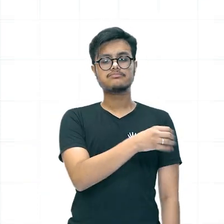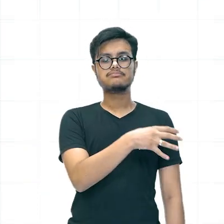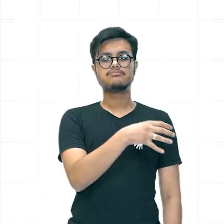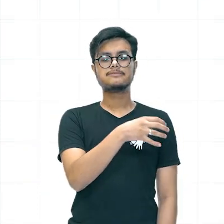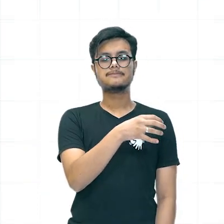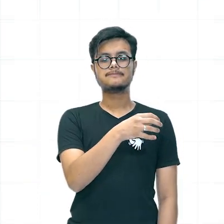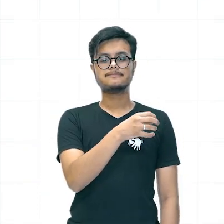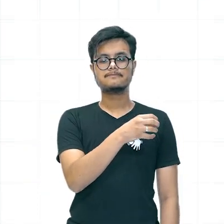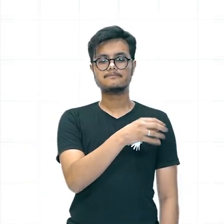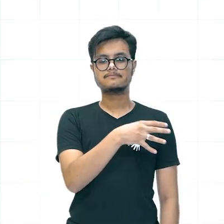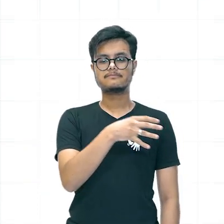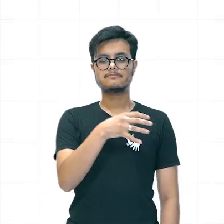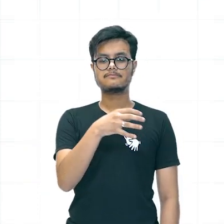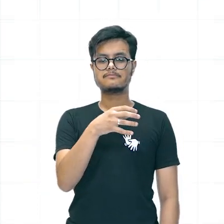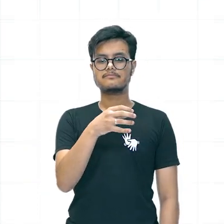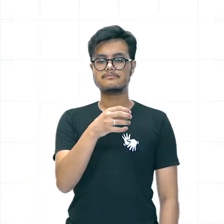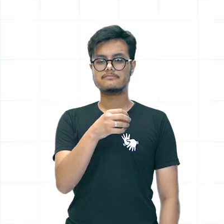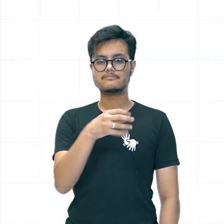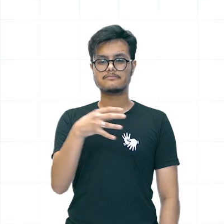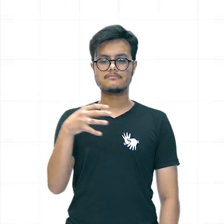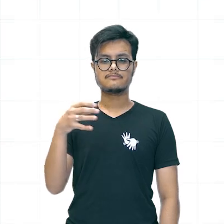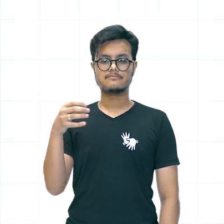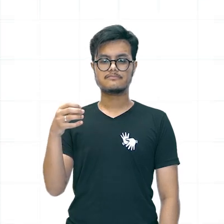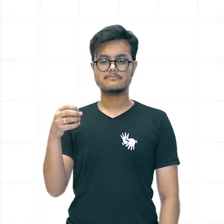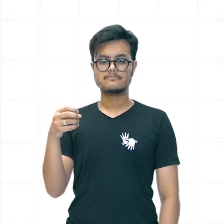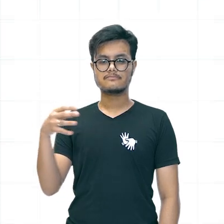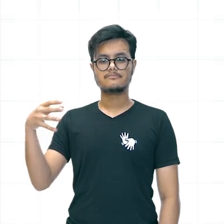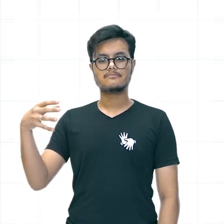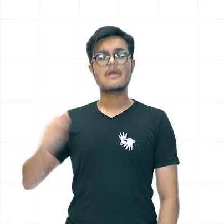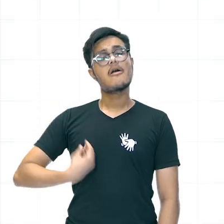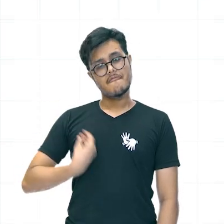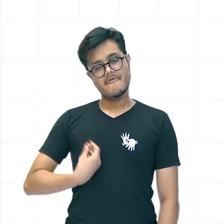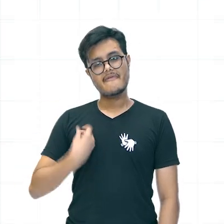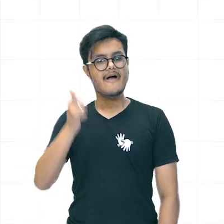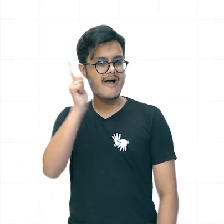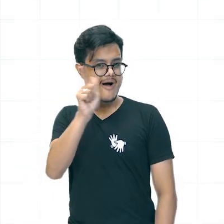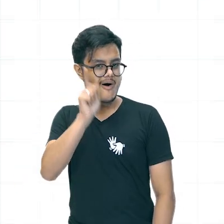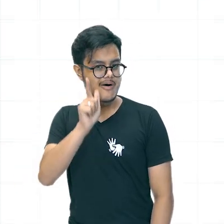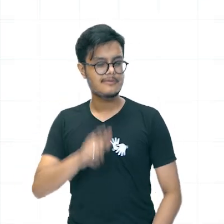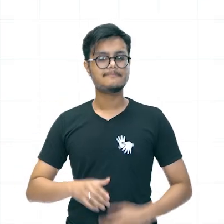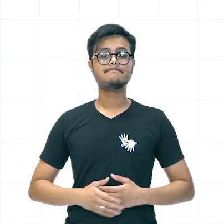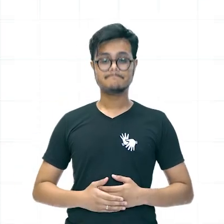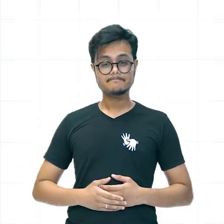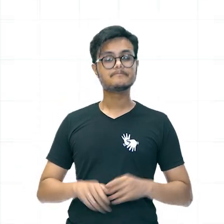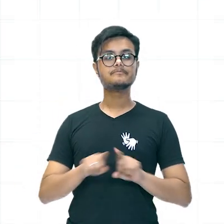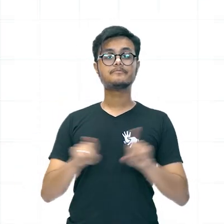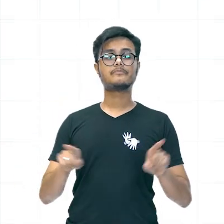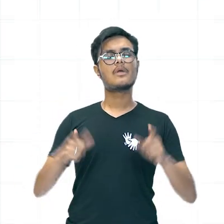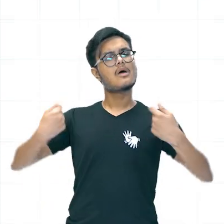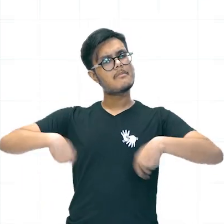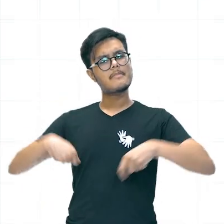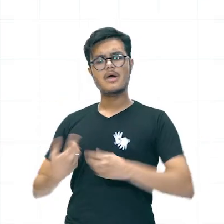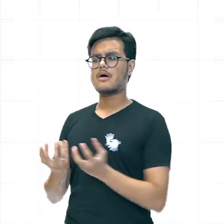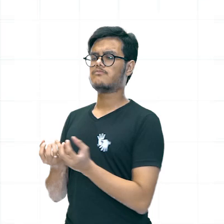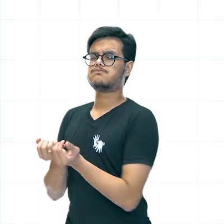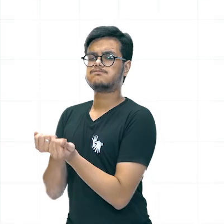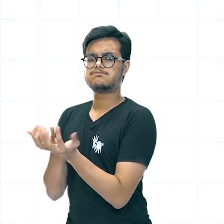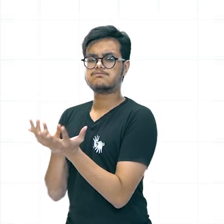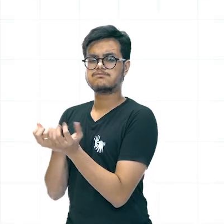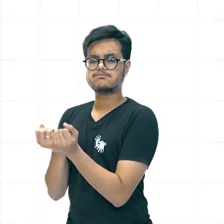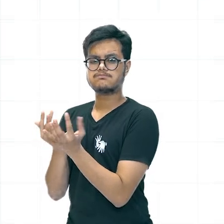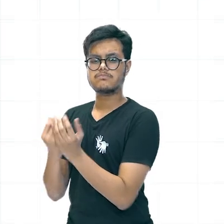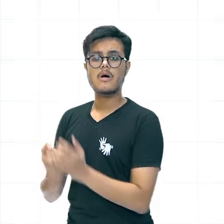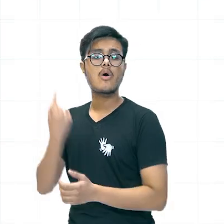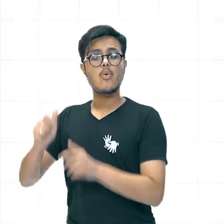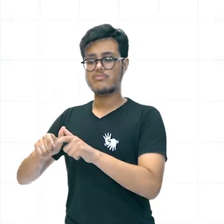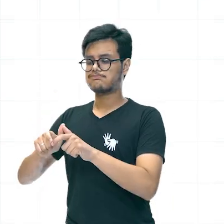e natantes, é o caso aí das águas-vivas, por exemplo. Os quinidários possuem uma cavidade gastrovascular com abertura